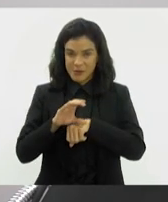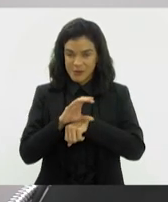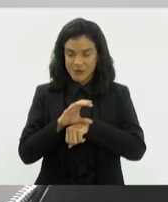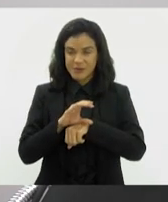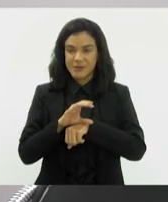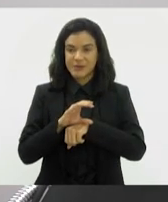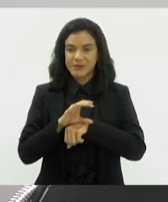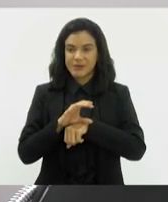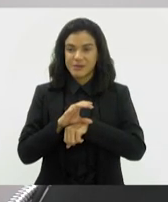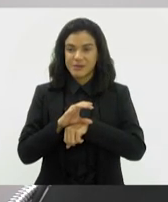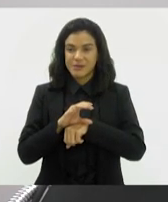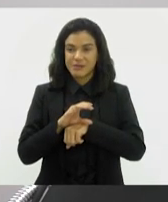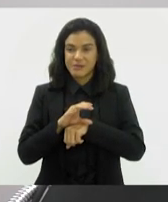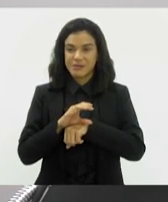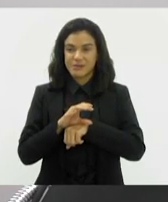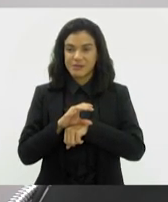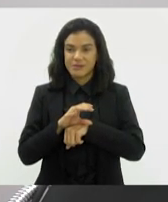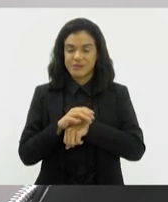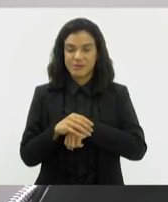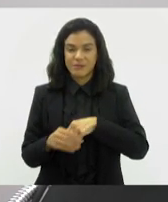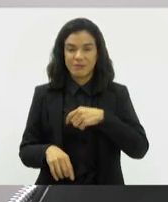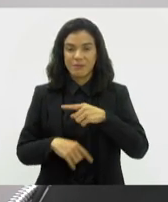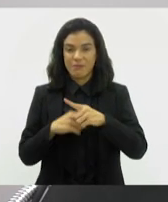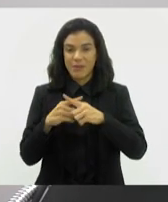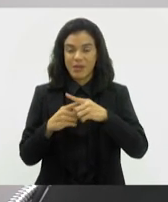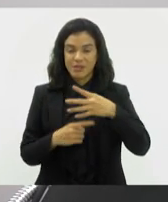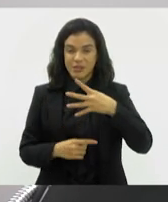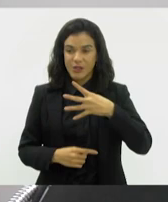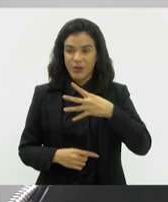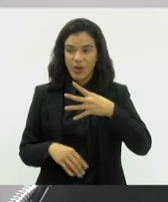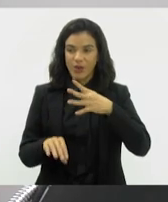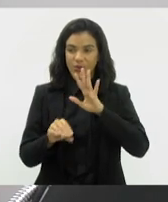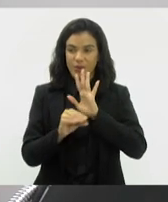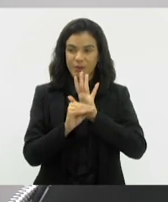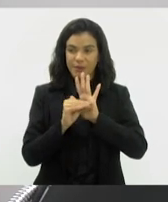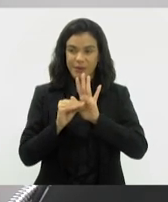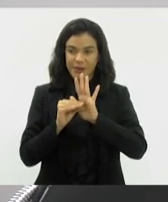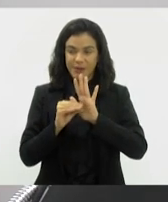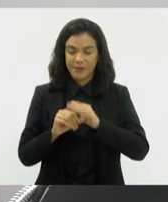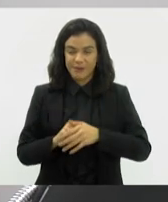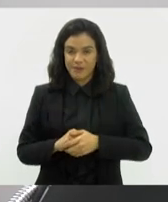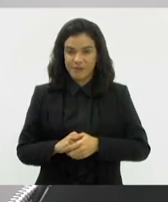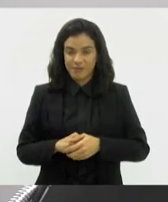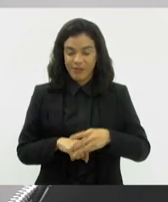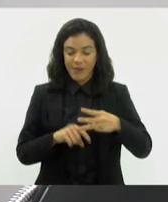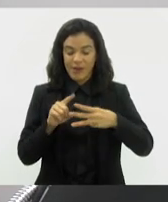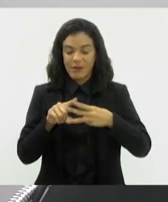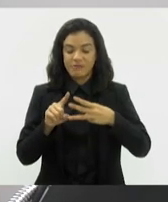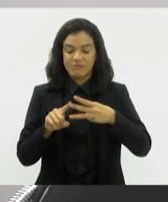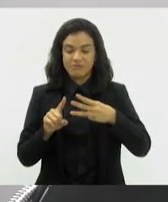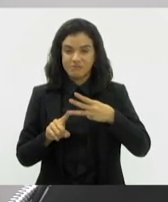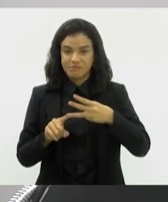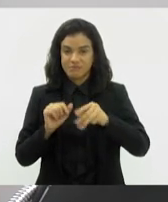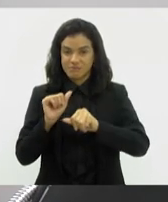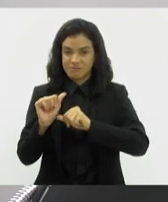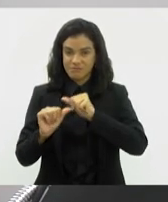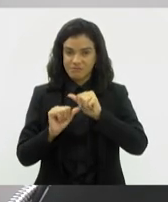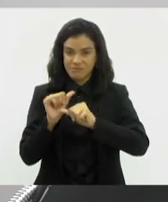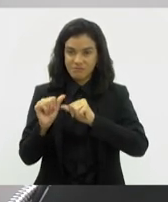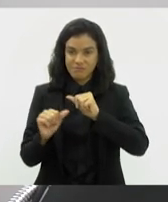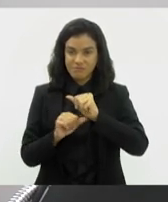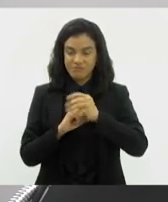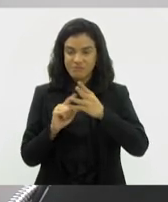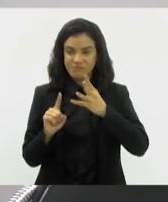constitucionalidade, com 4 emendas, as 3 primeiras modificativas e